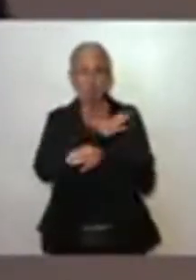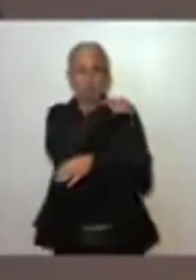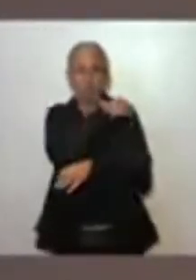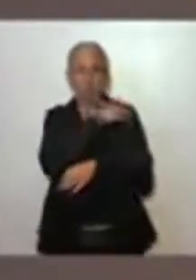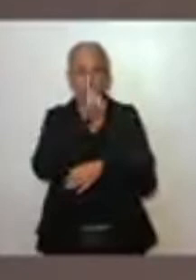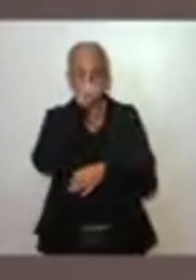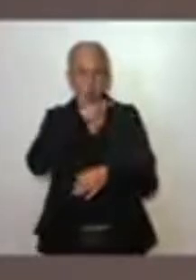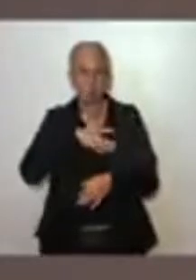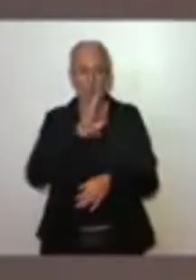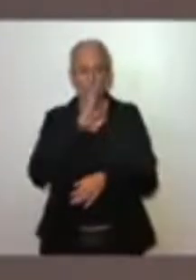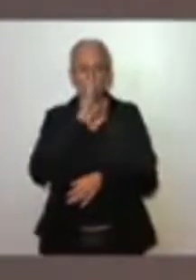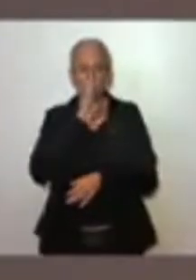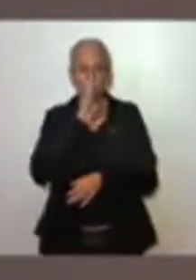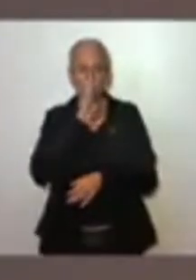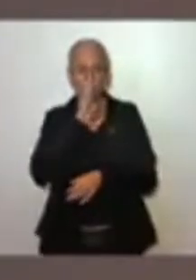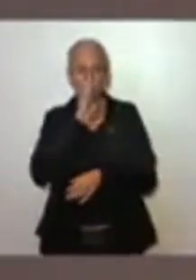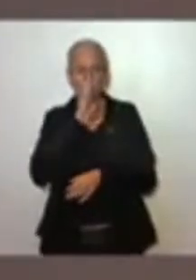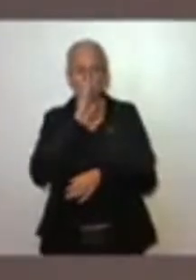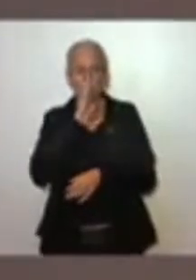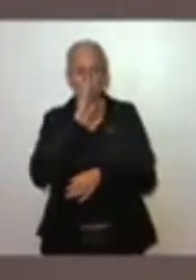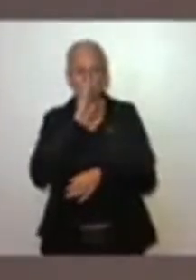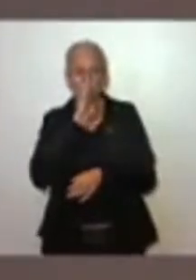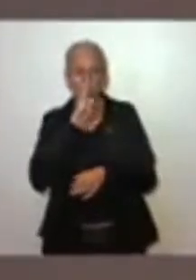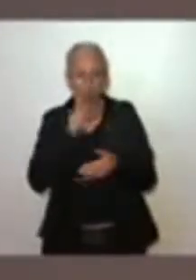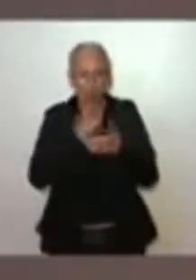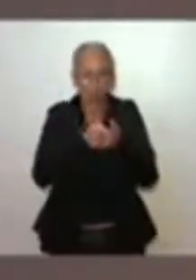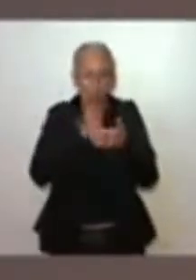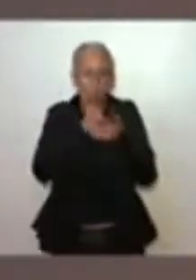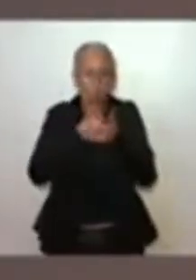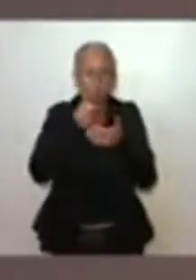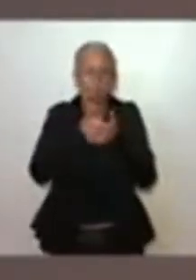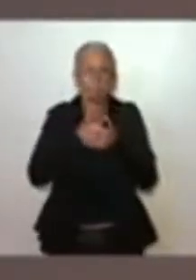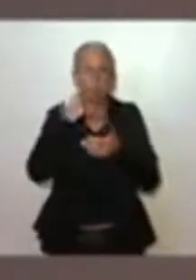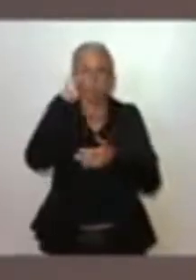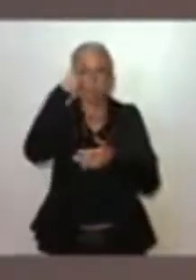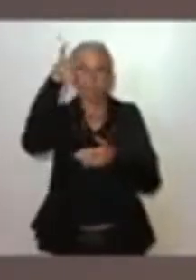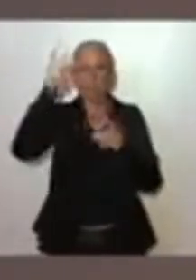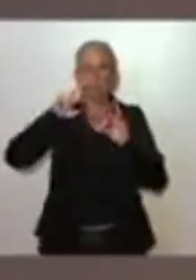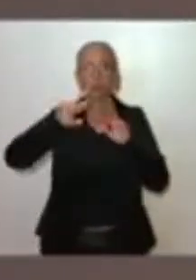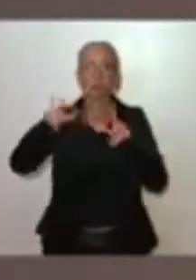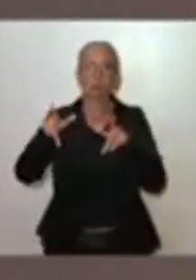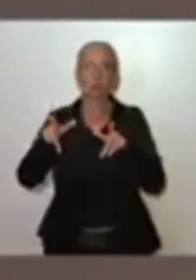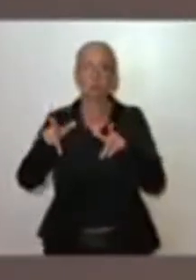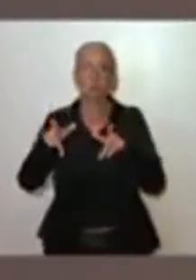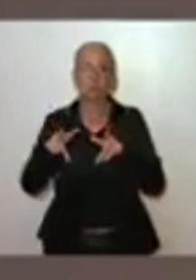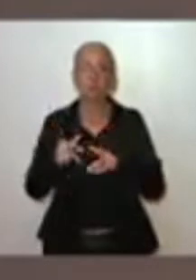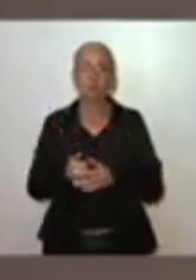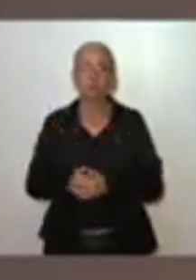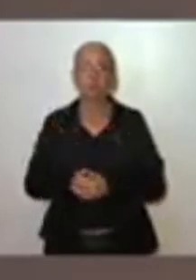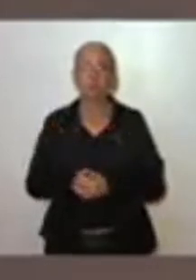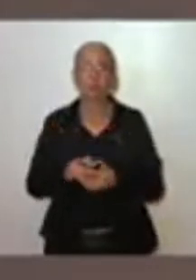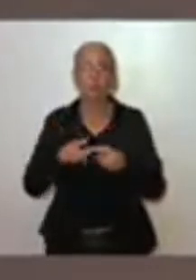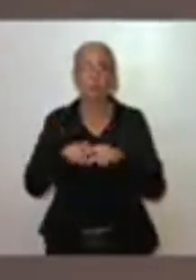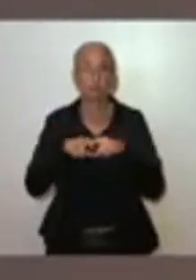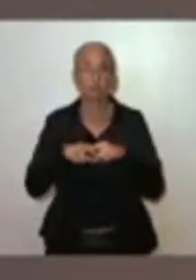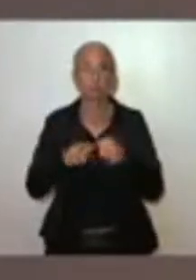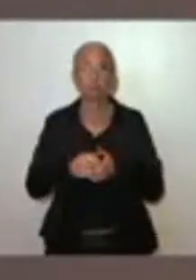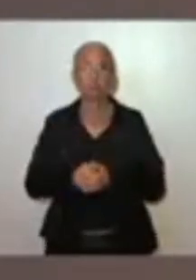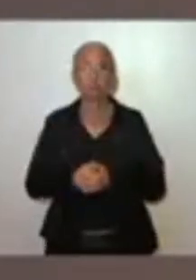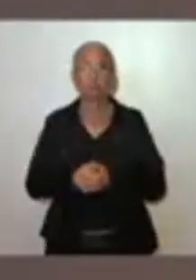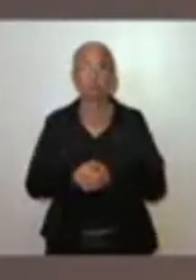silêncio pela opressão pela repressão aos que pensam de maneira diferente o tanto